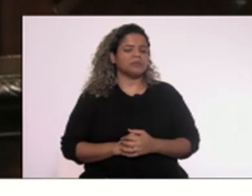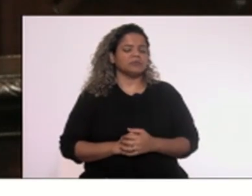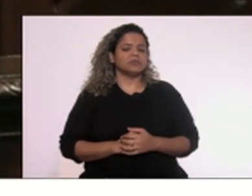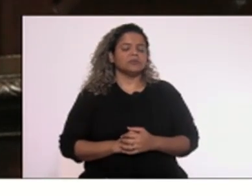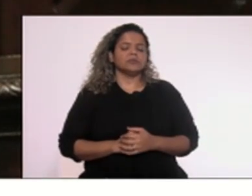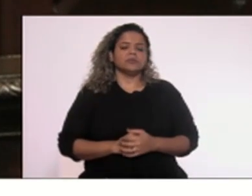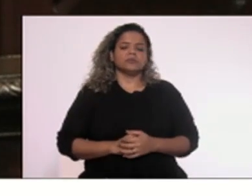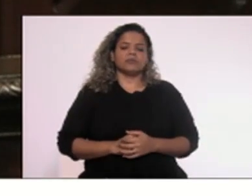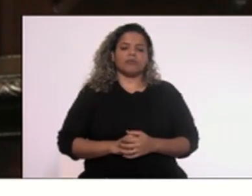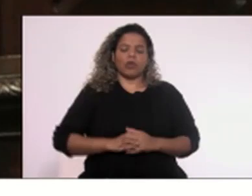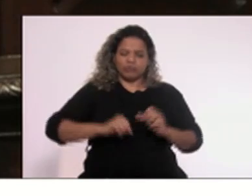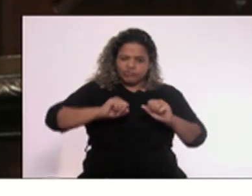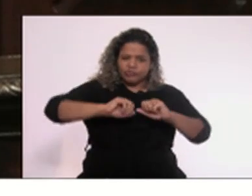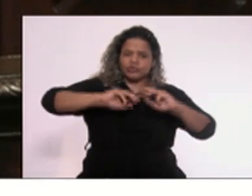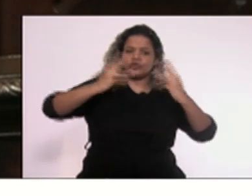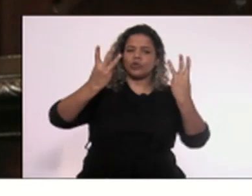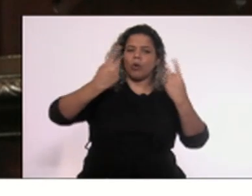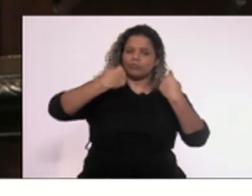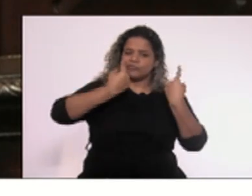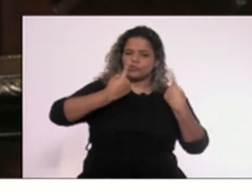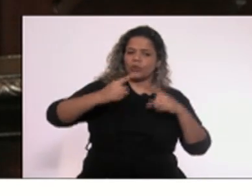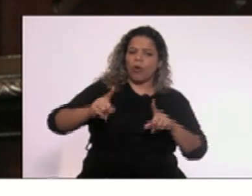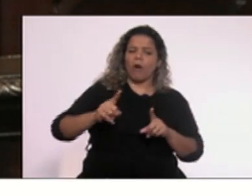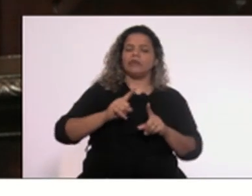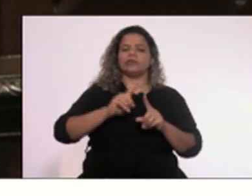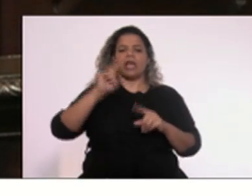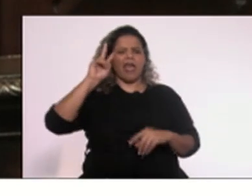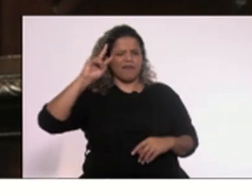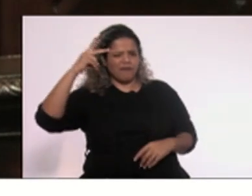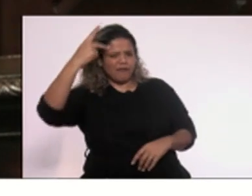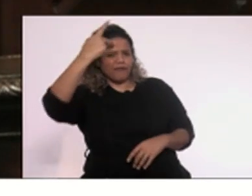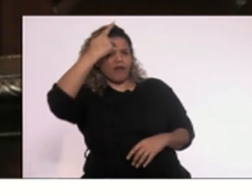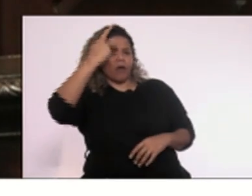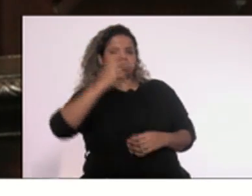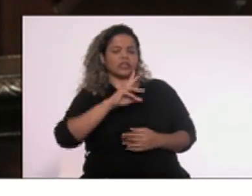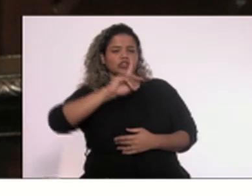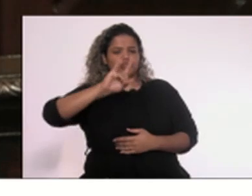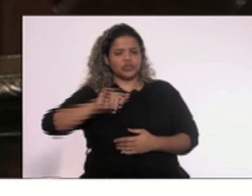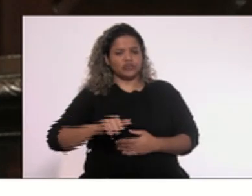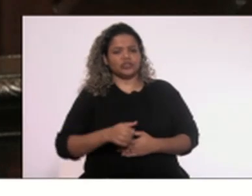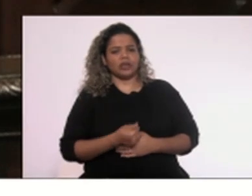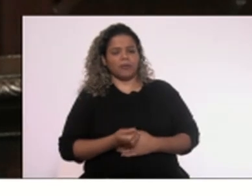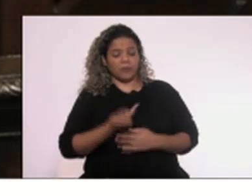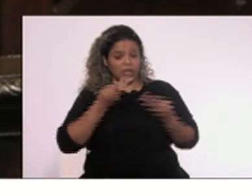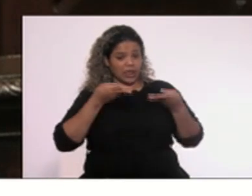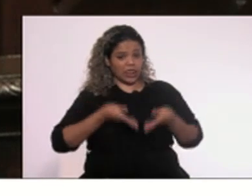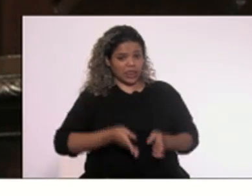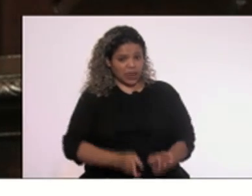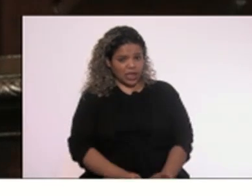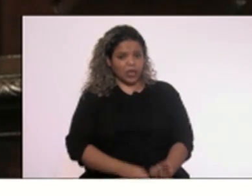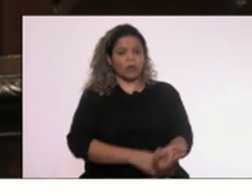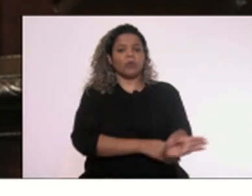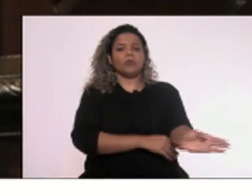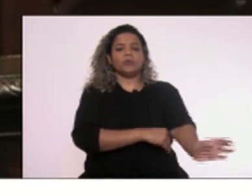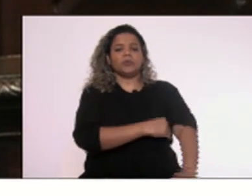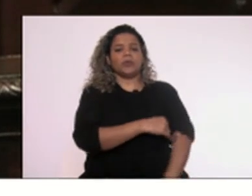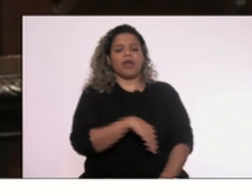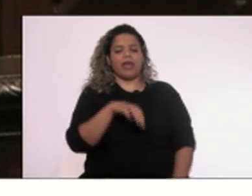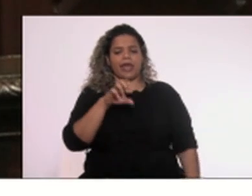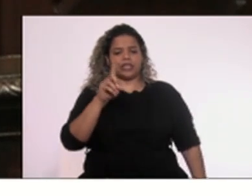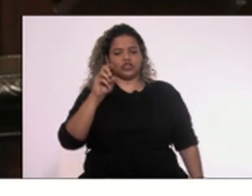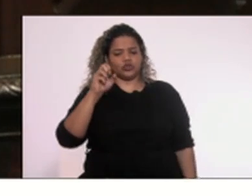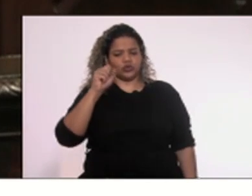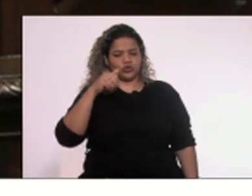comício de revolta e insubordinação no dia do enterro do Edson